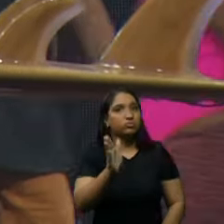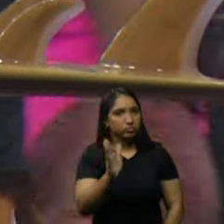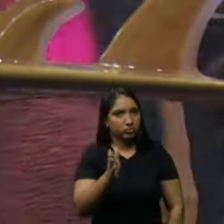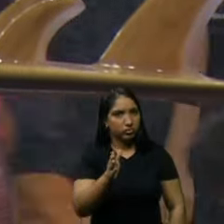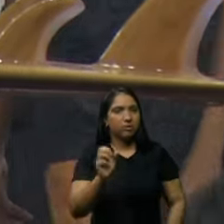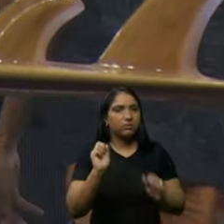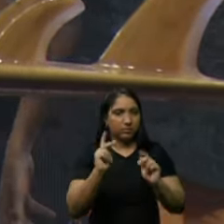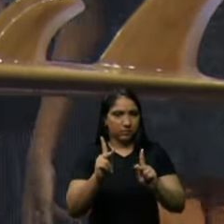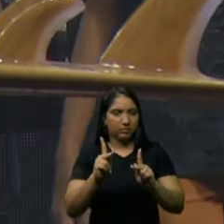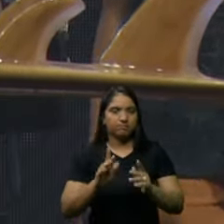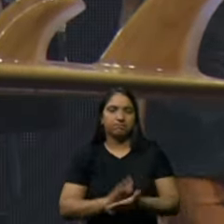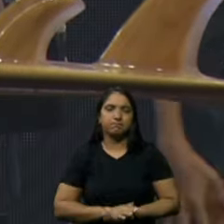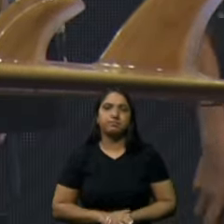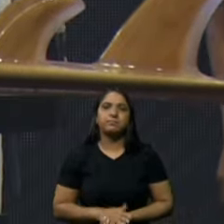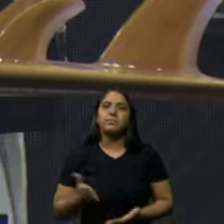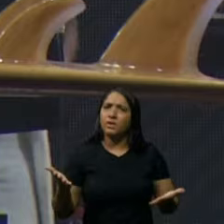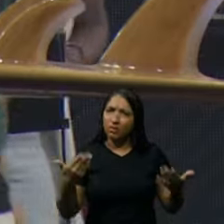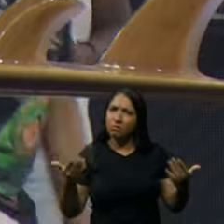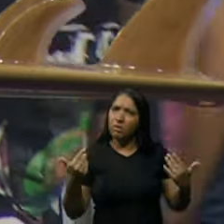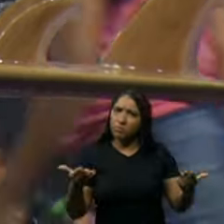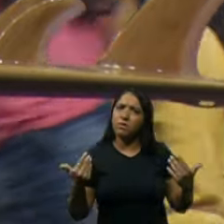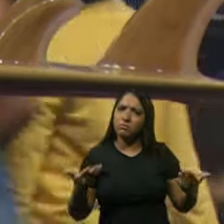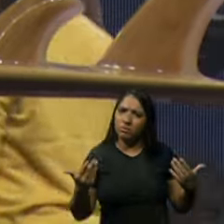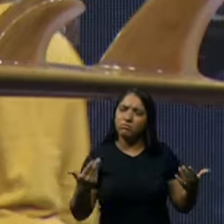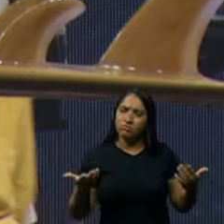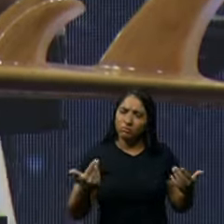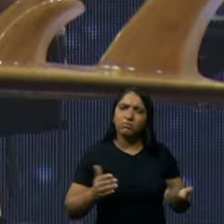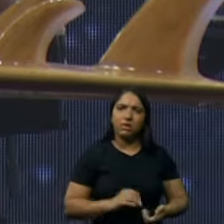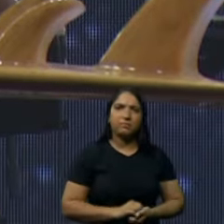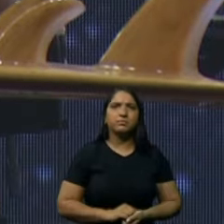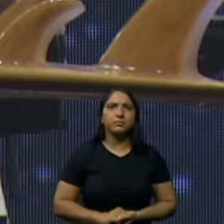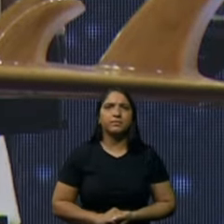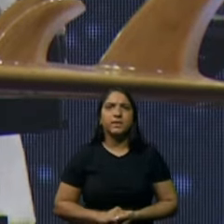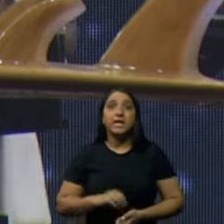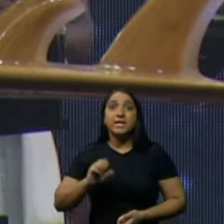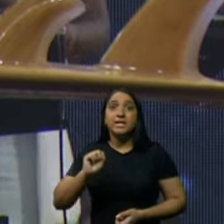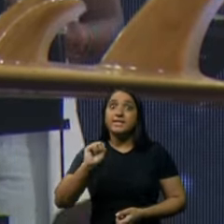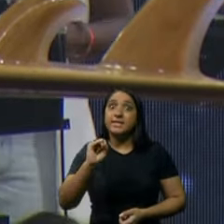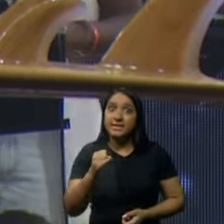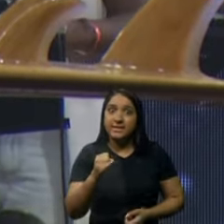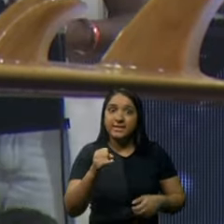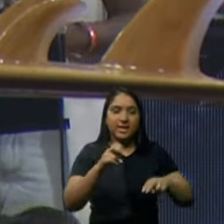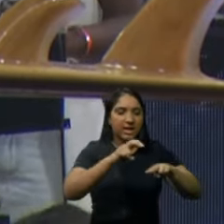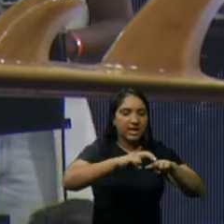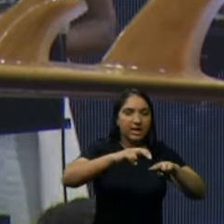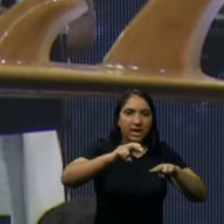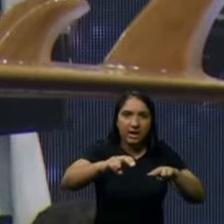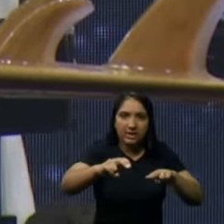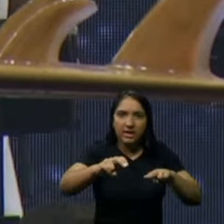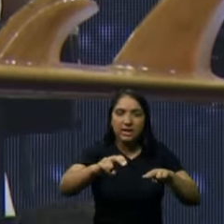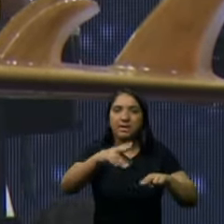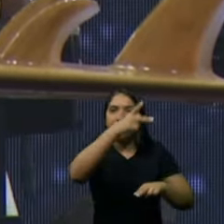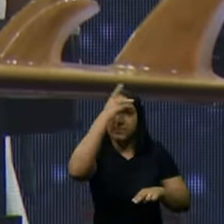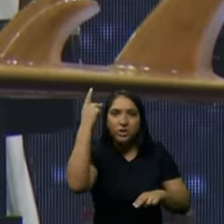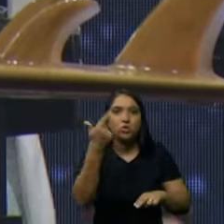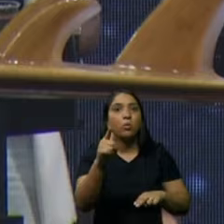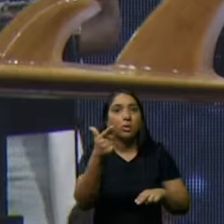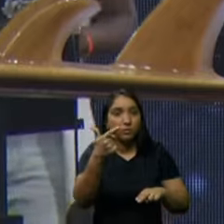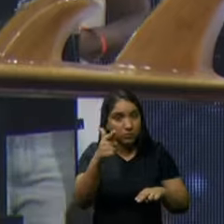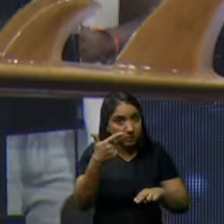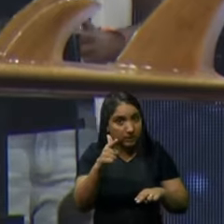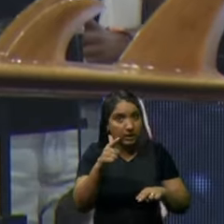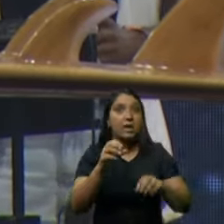é isso vamos lá a onde vende cadeira vazias pode sentar e chegar vai lá